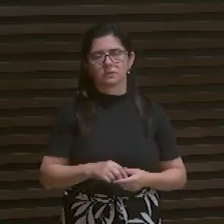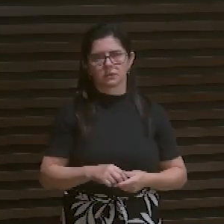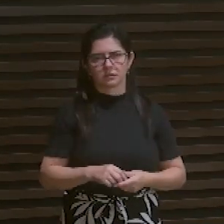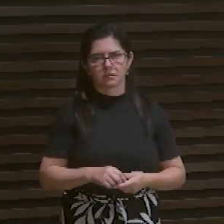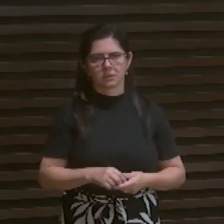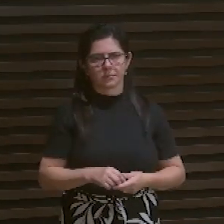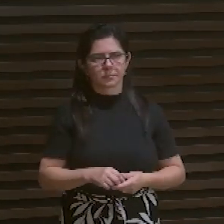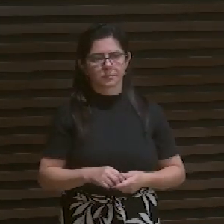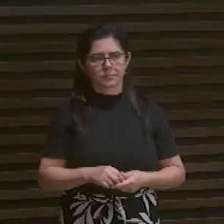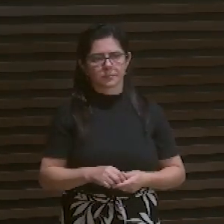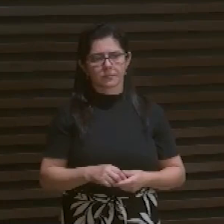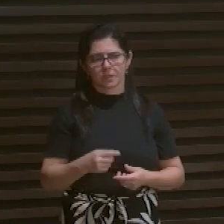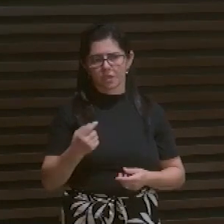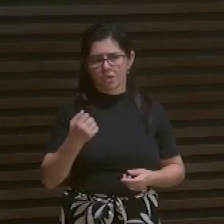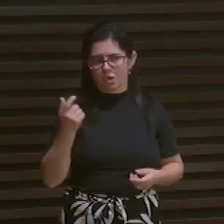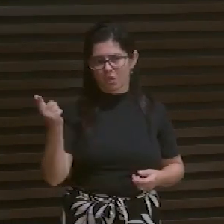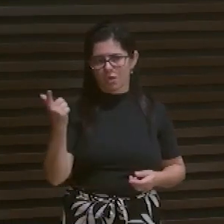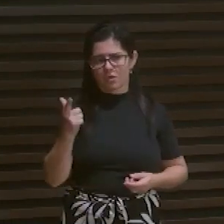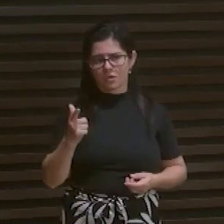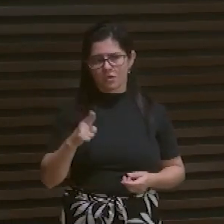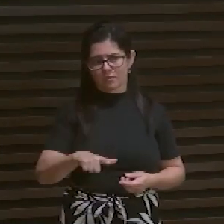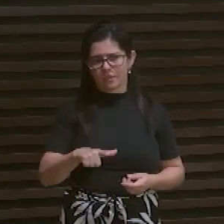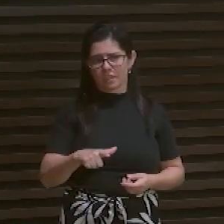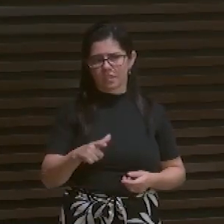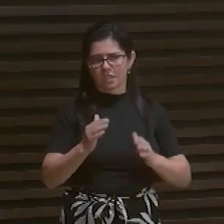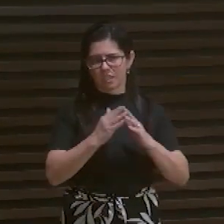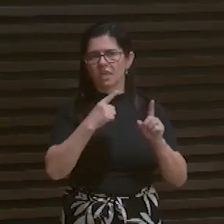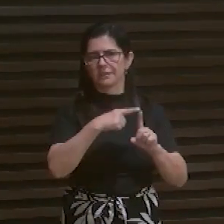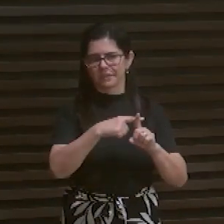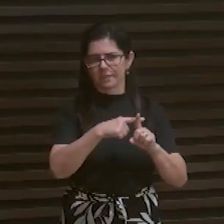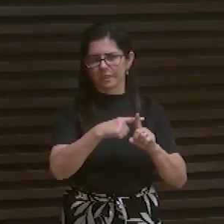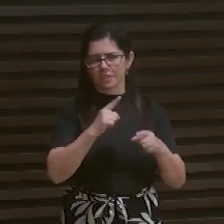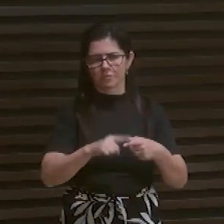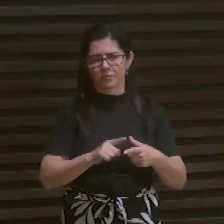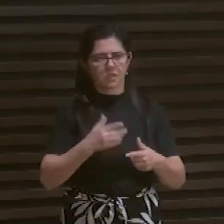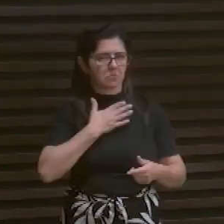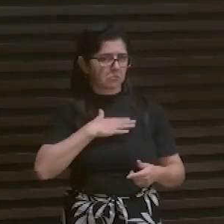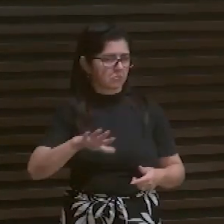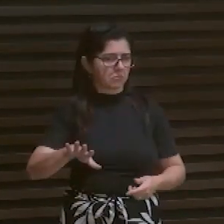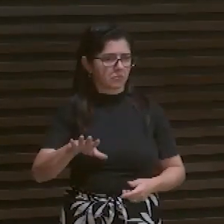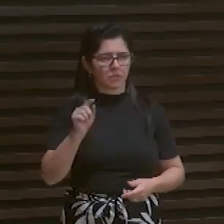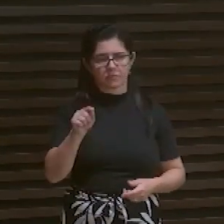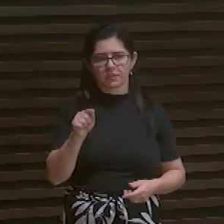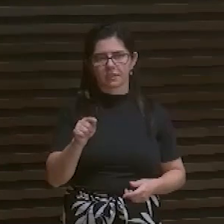ele um homem, ou um adolescente, ou um jovem, ou uma mulher na reunião das mulheres.